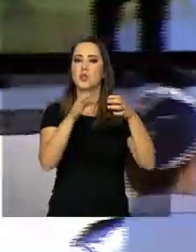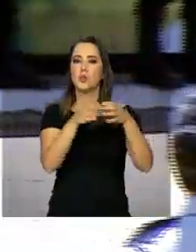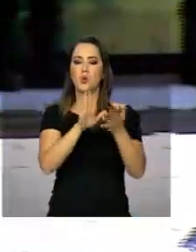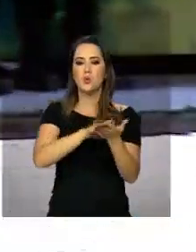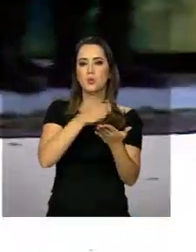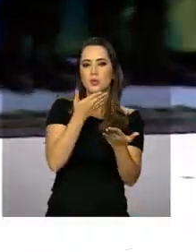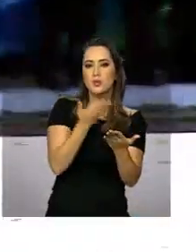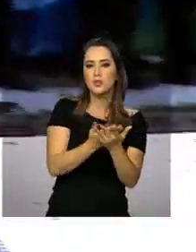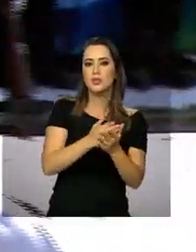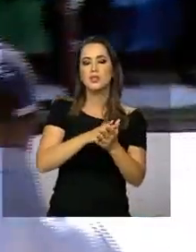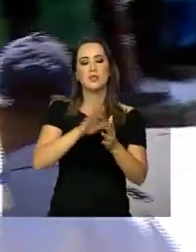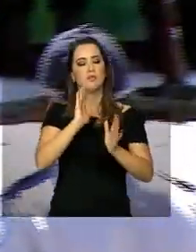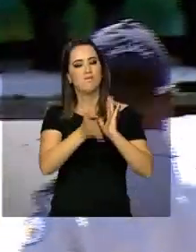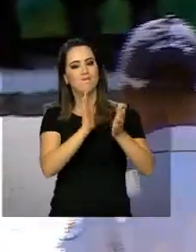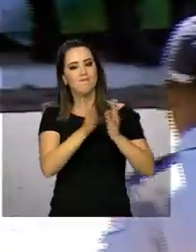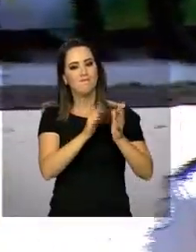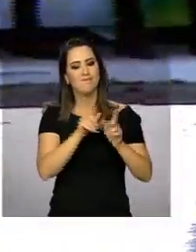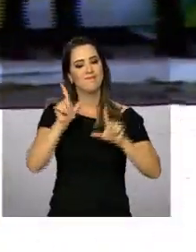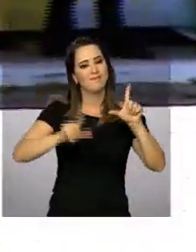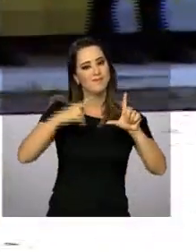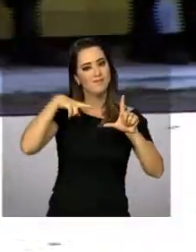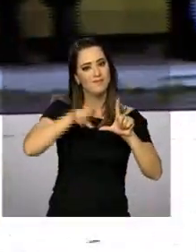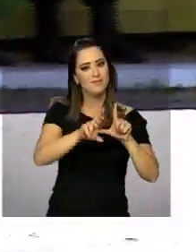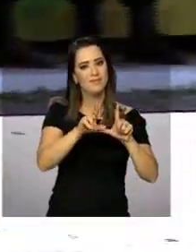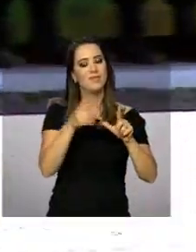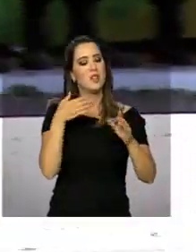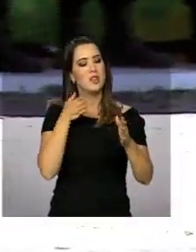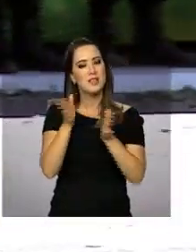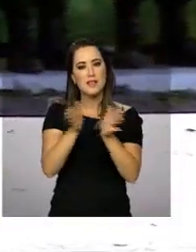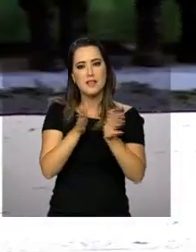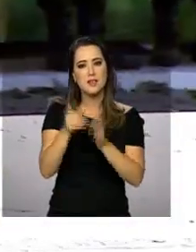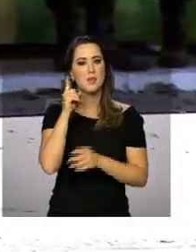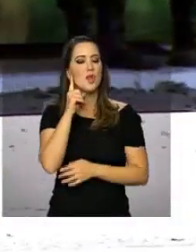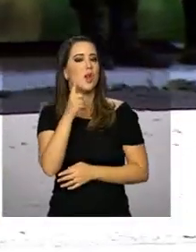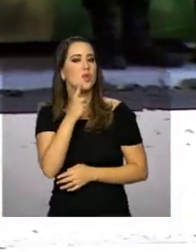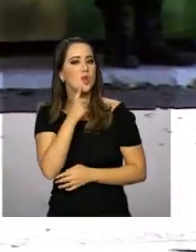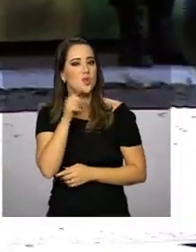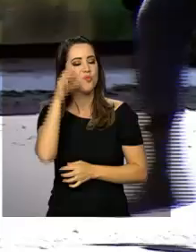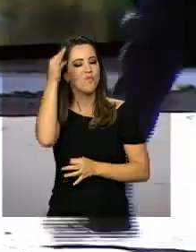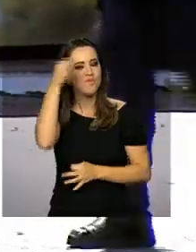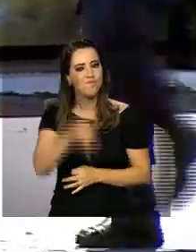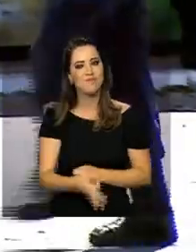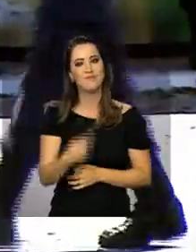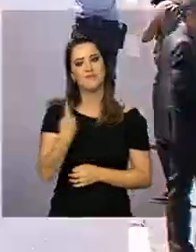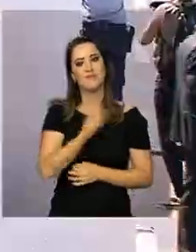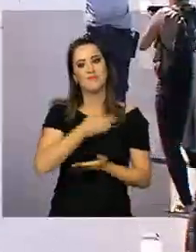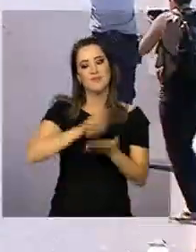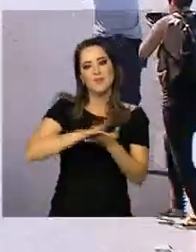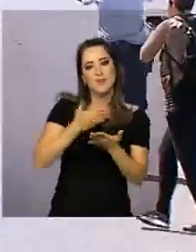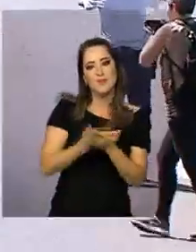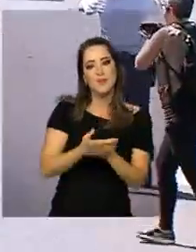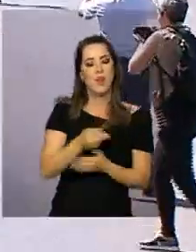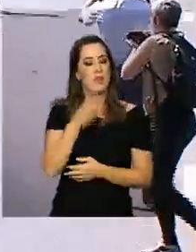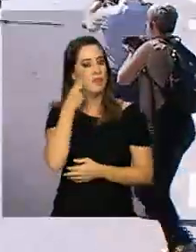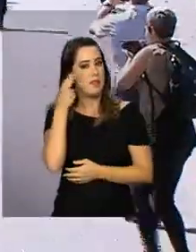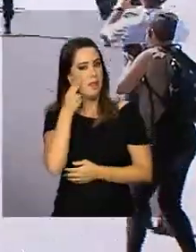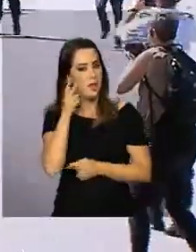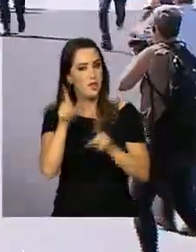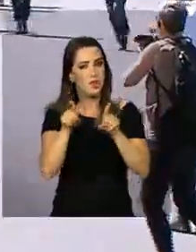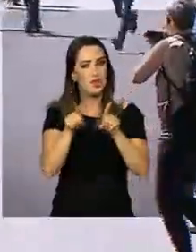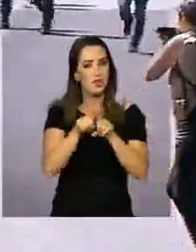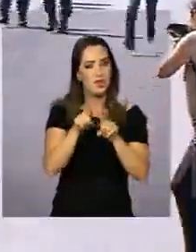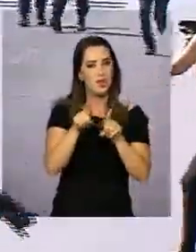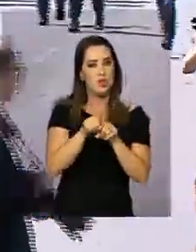tradução e interpretação de Libras da TVNBR. Acessibilidade aos surdos garantida. As nossas tradutoras, Neide Lins e Lúcia